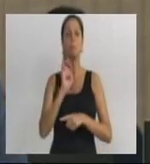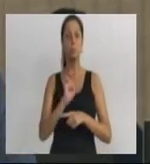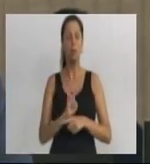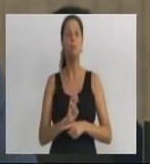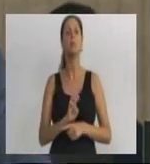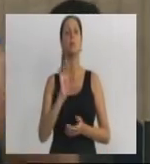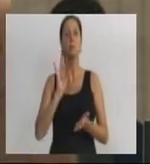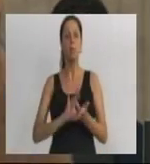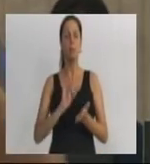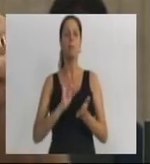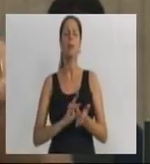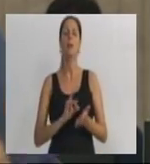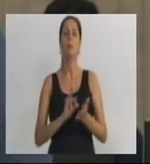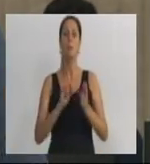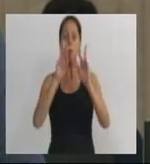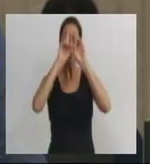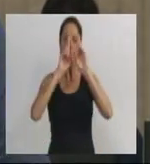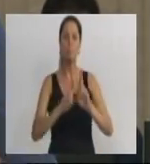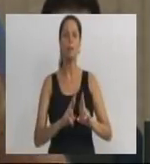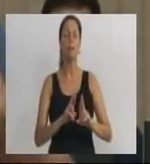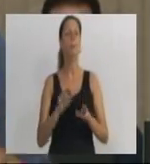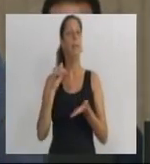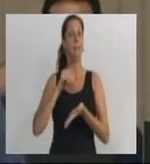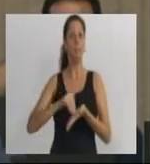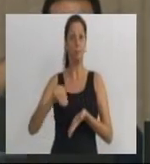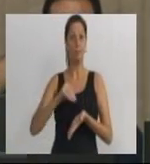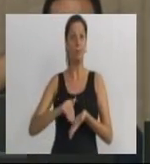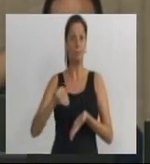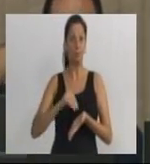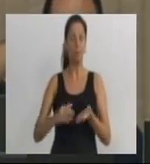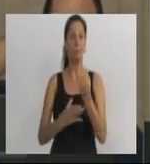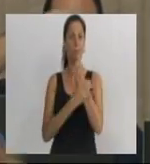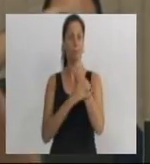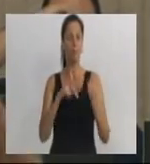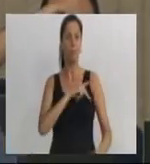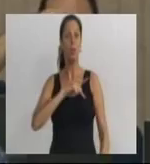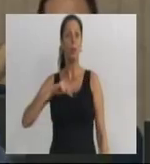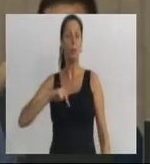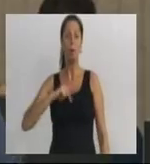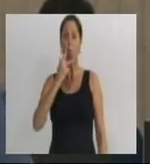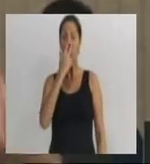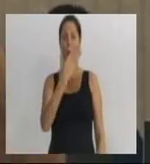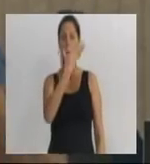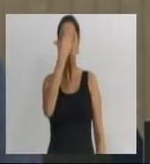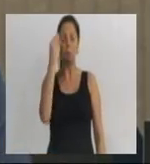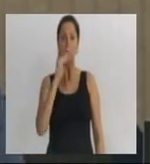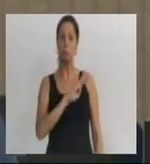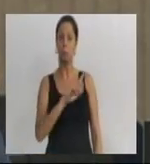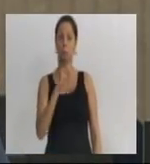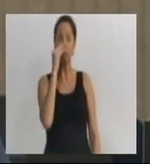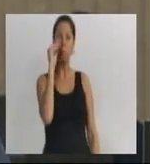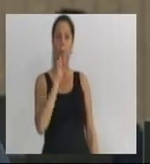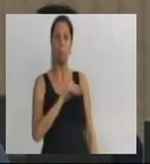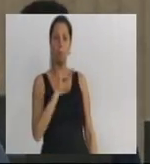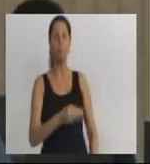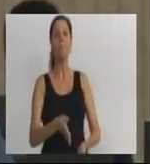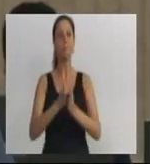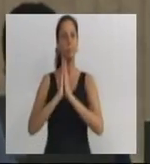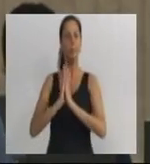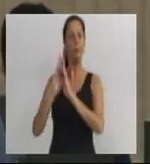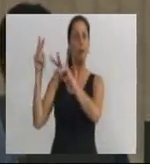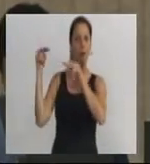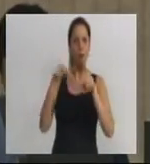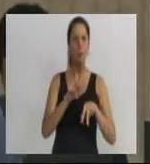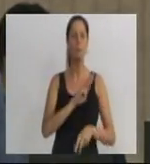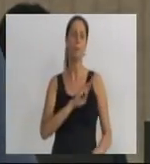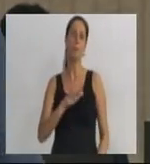com a sua obrigação e aquele secretário de segurança pública lá que esqueceu do Blumenau faz tempo, também olhe por nós aqui.